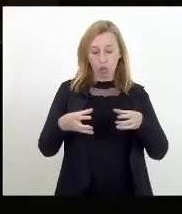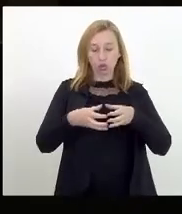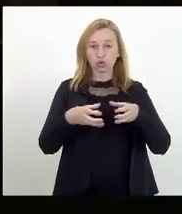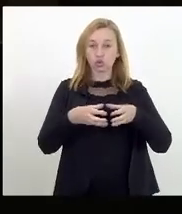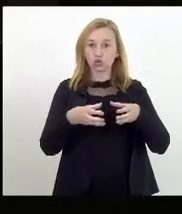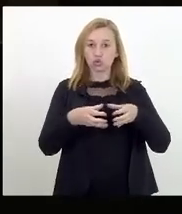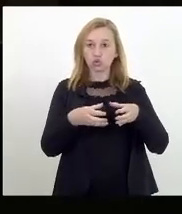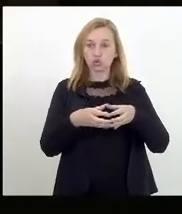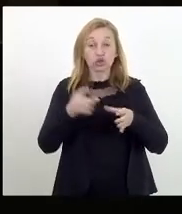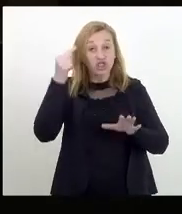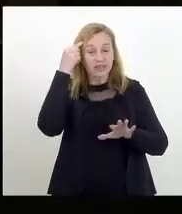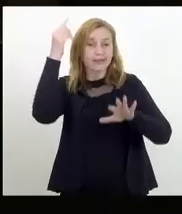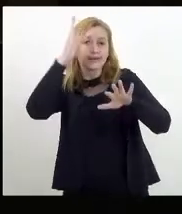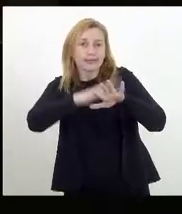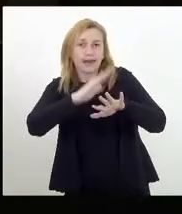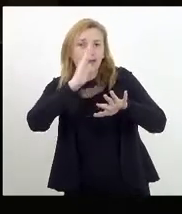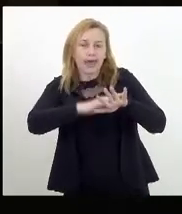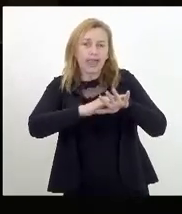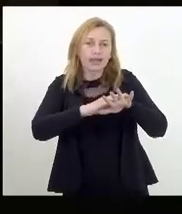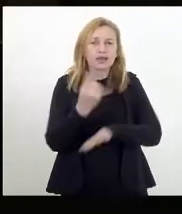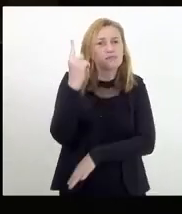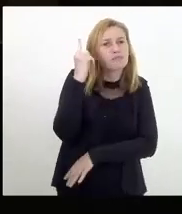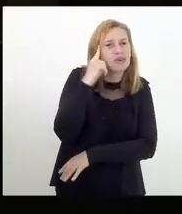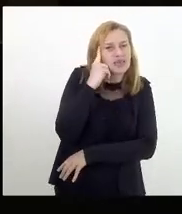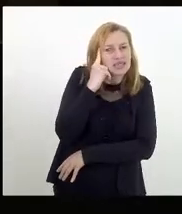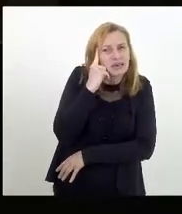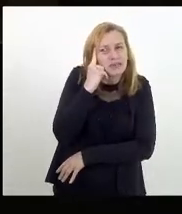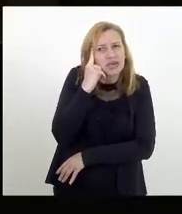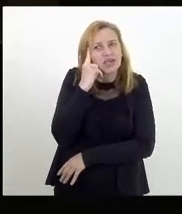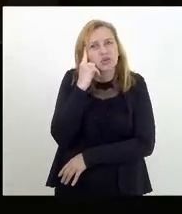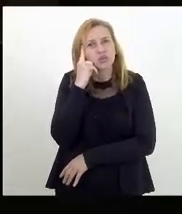de ideias de pensamentos